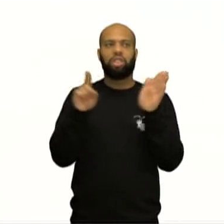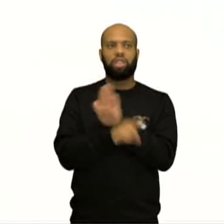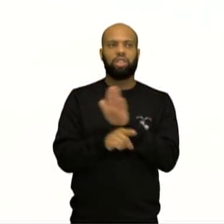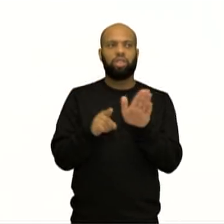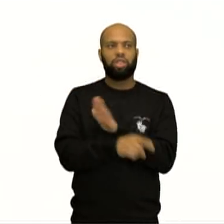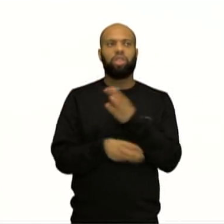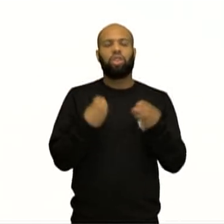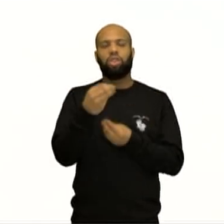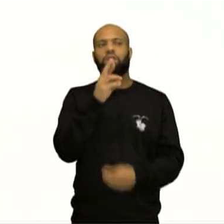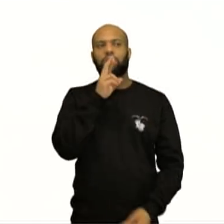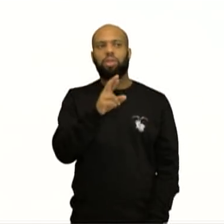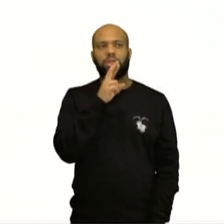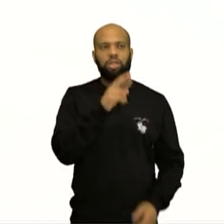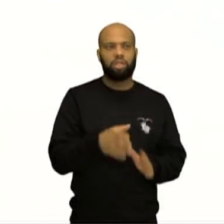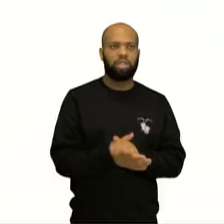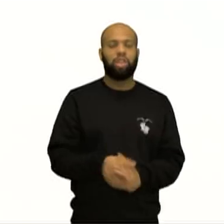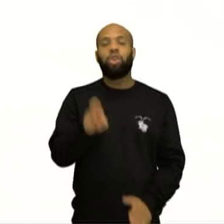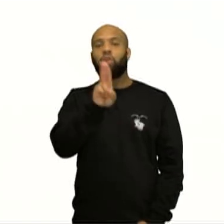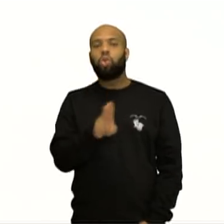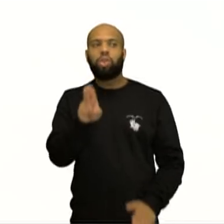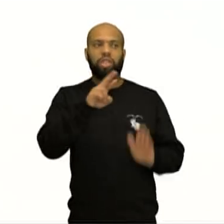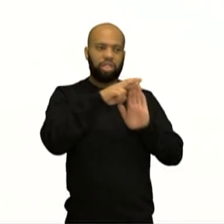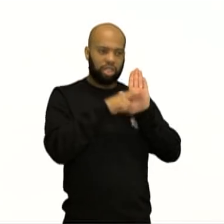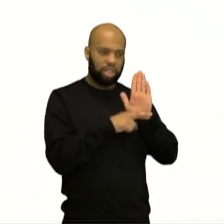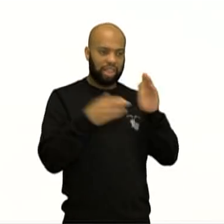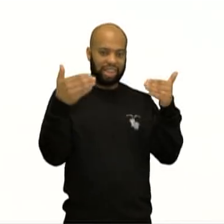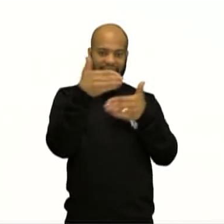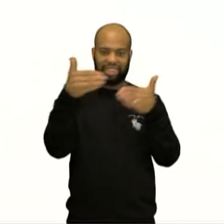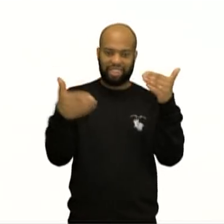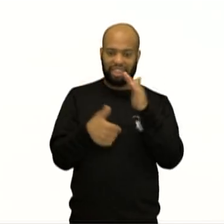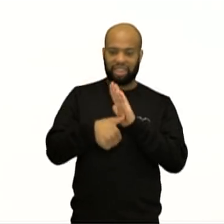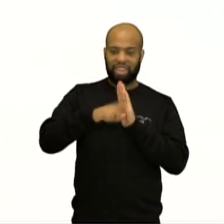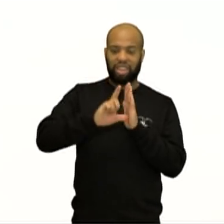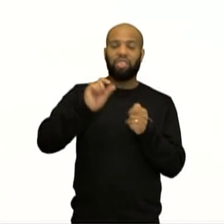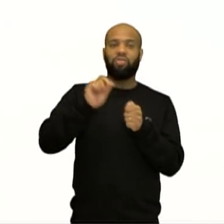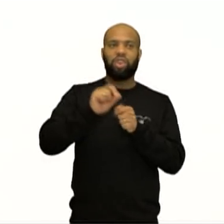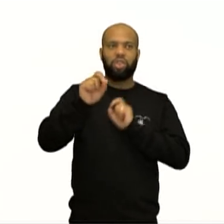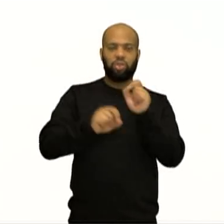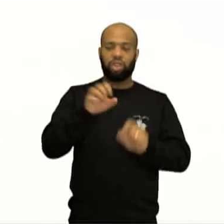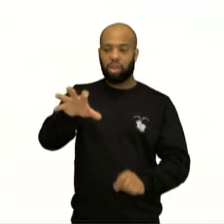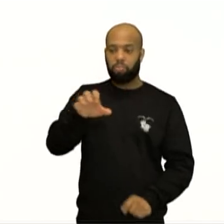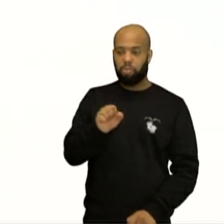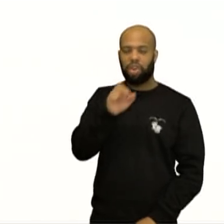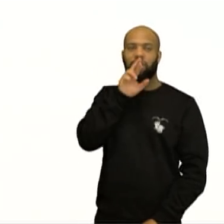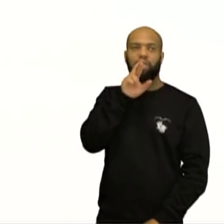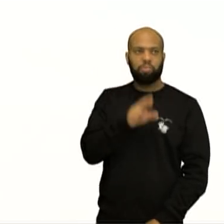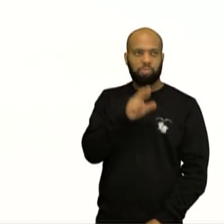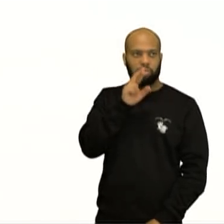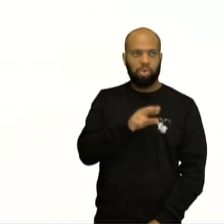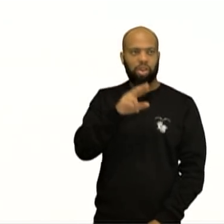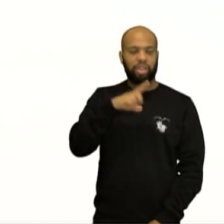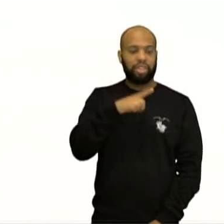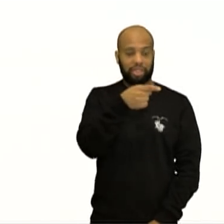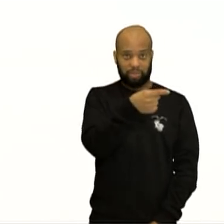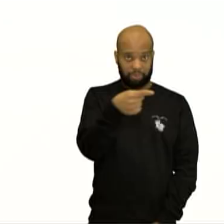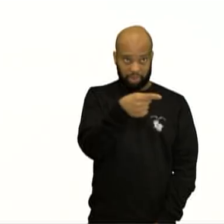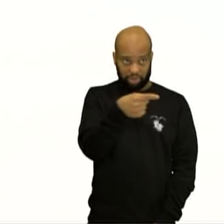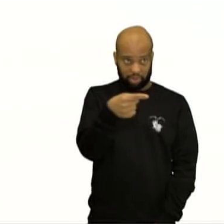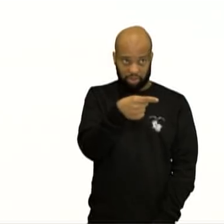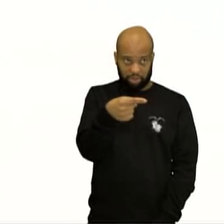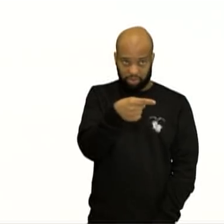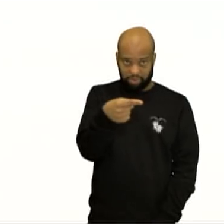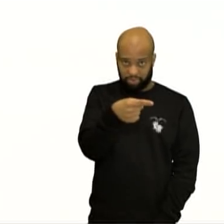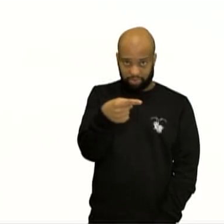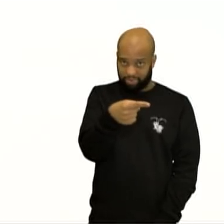gente resolveria. Então, usando a regrinha do slide anterior, a gente pega a resposta menos